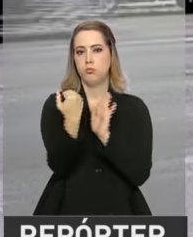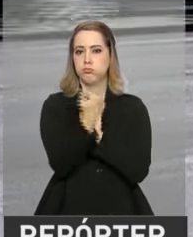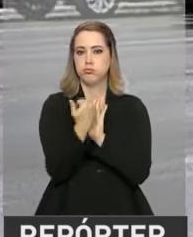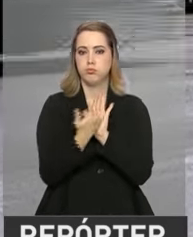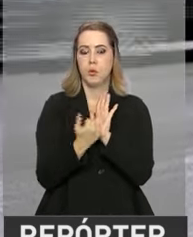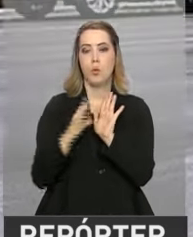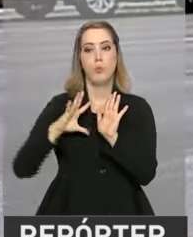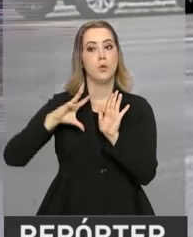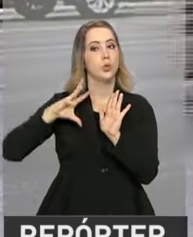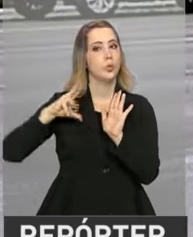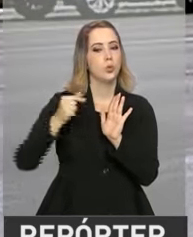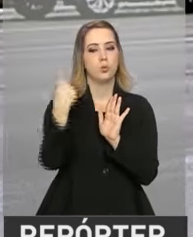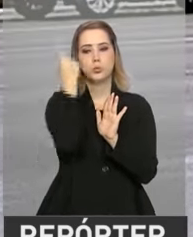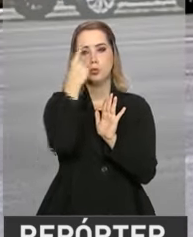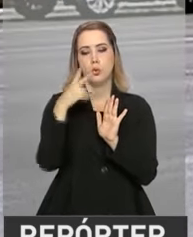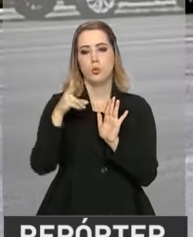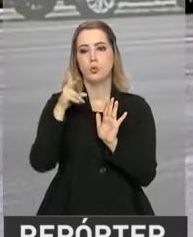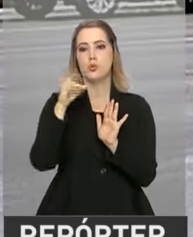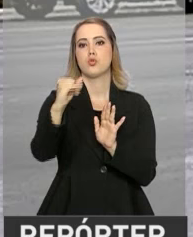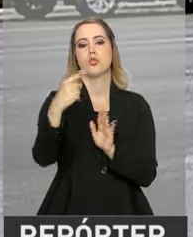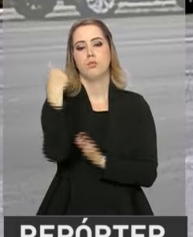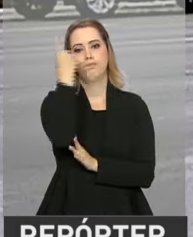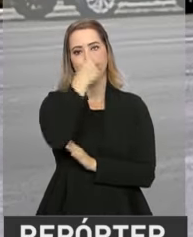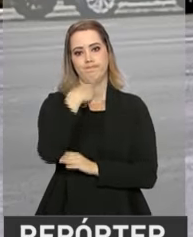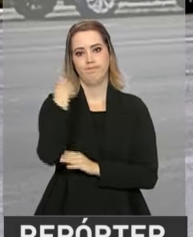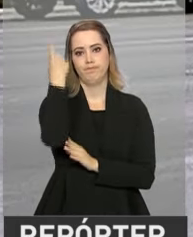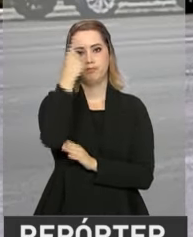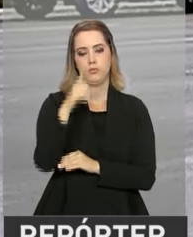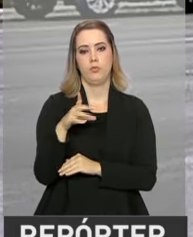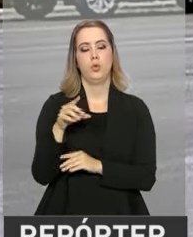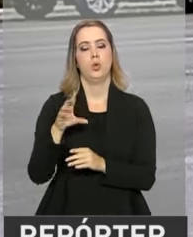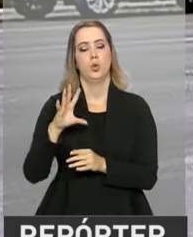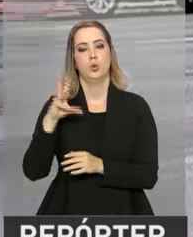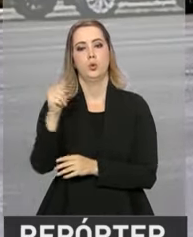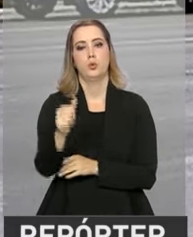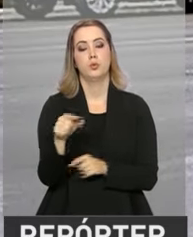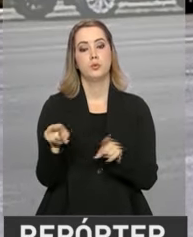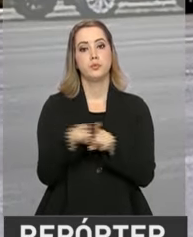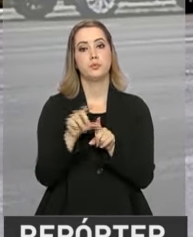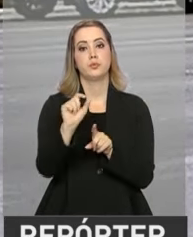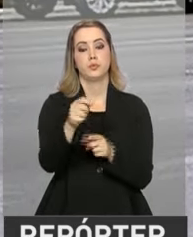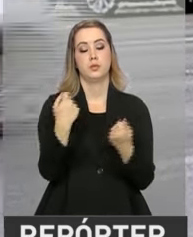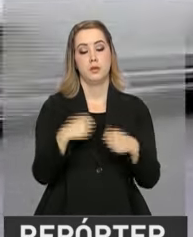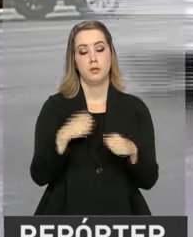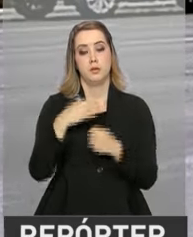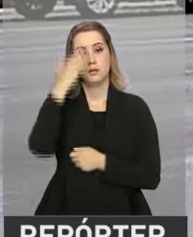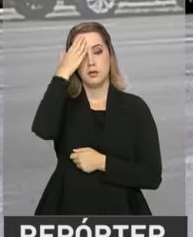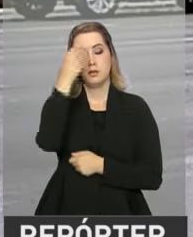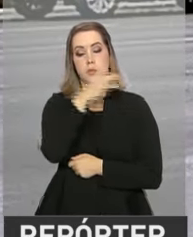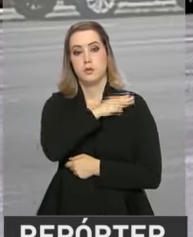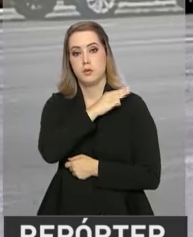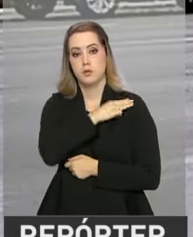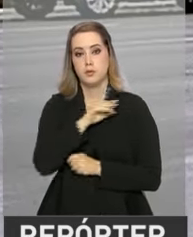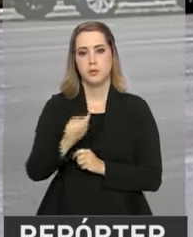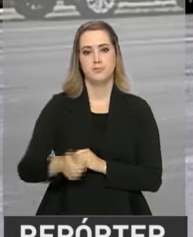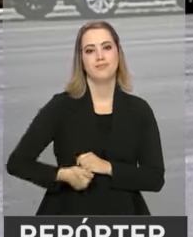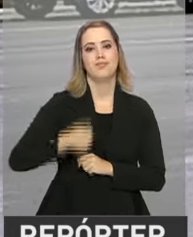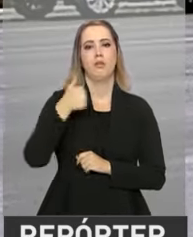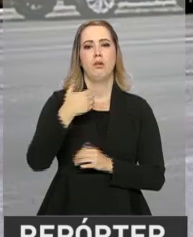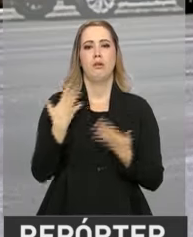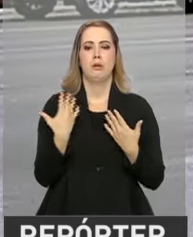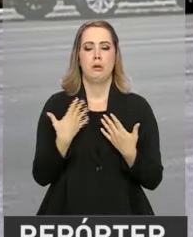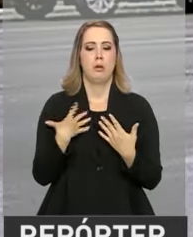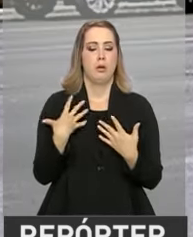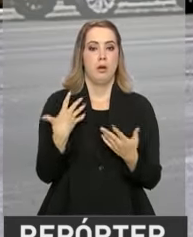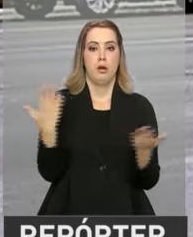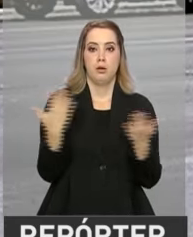tempo integral. Para o Ministério da Educação, mais importante é que o ensino médio seja flexibilizado com o conteúdo mais leve